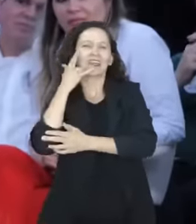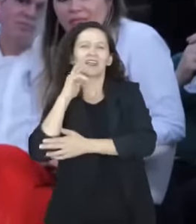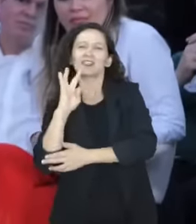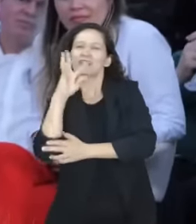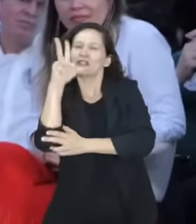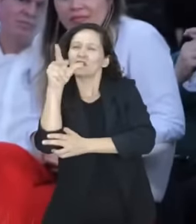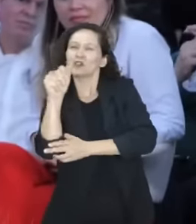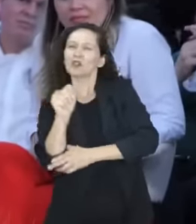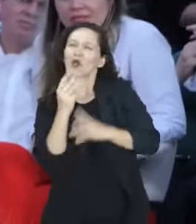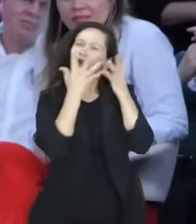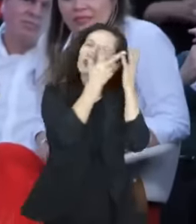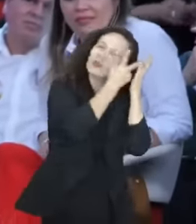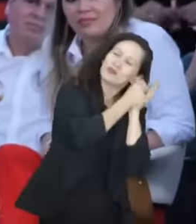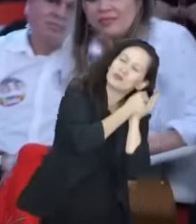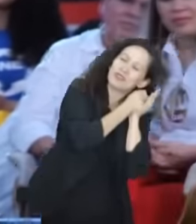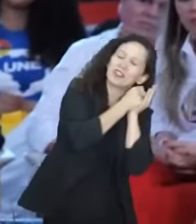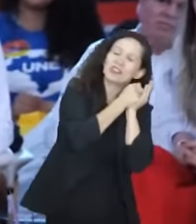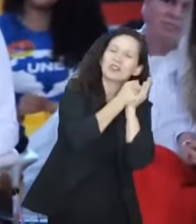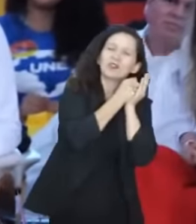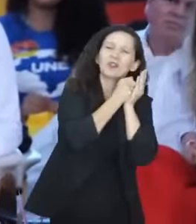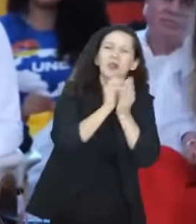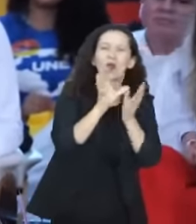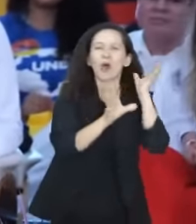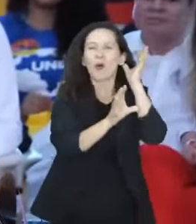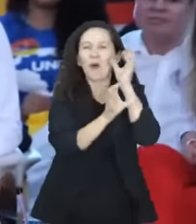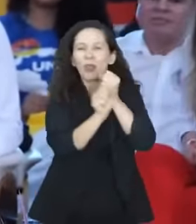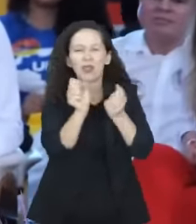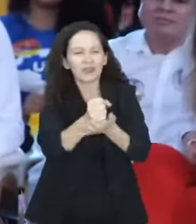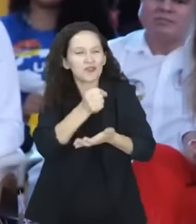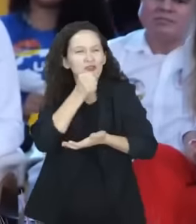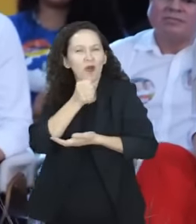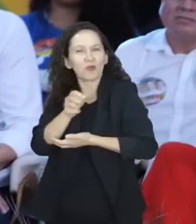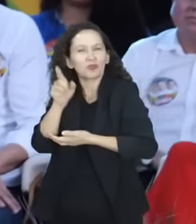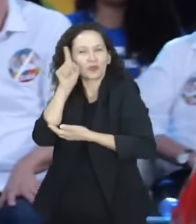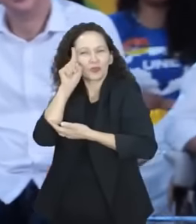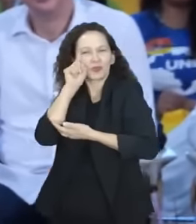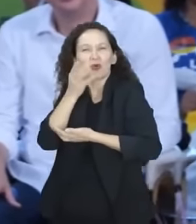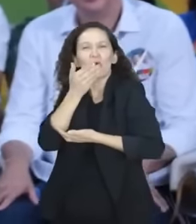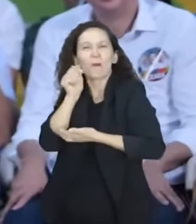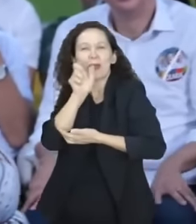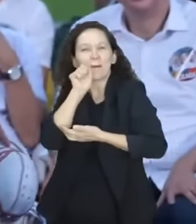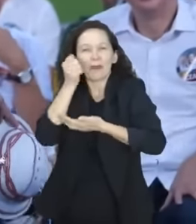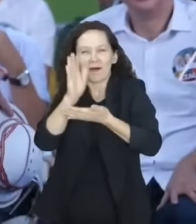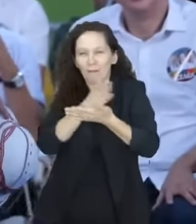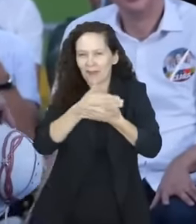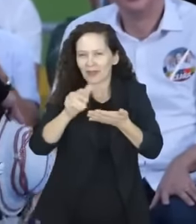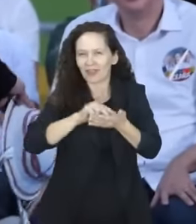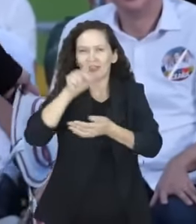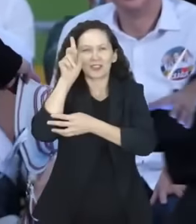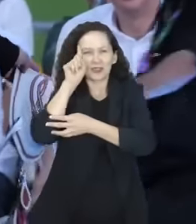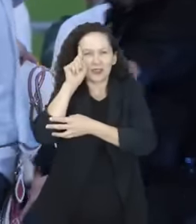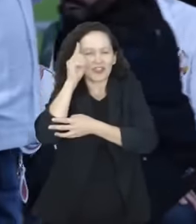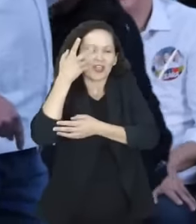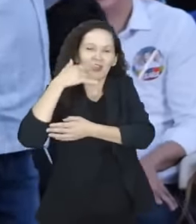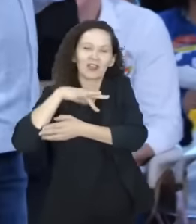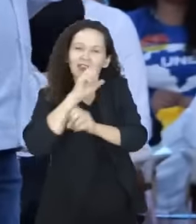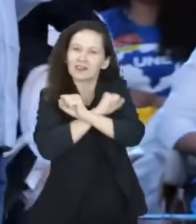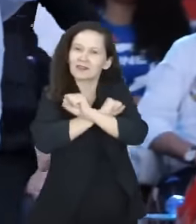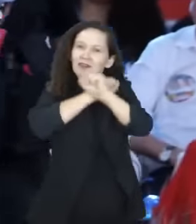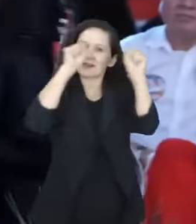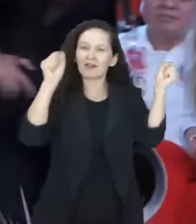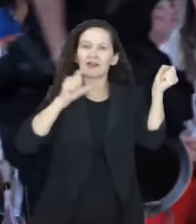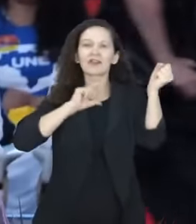tomando um copo de leite, comendo um pão com manteiga. Que toda criança acorde, tenha um café da manhã para